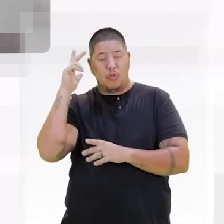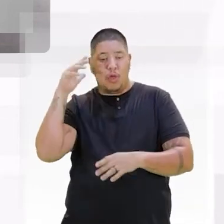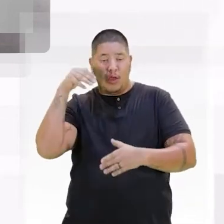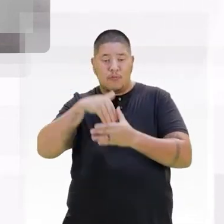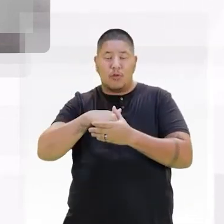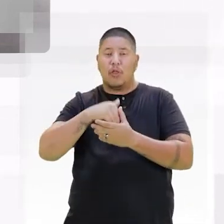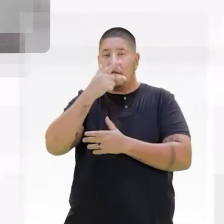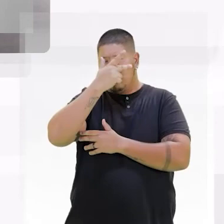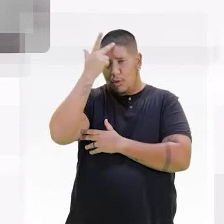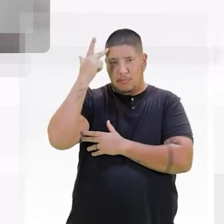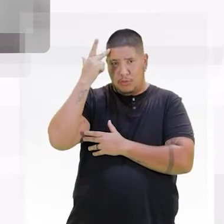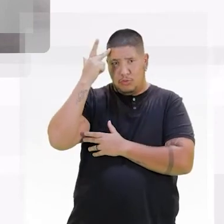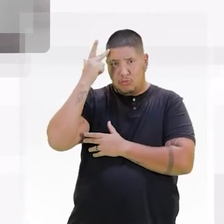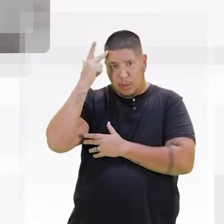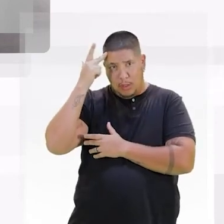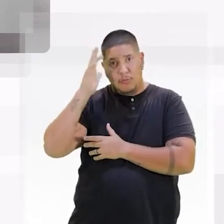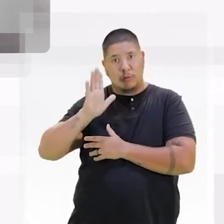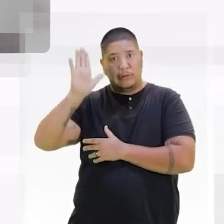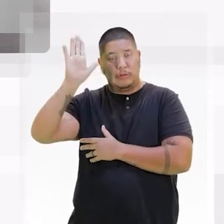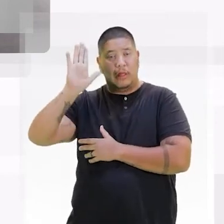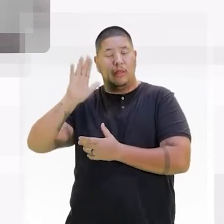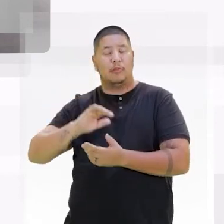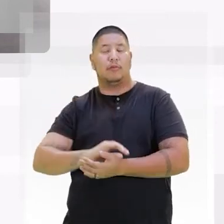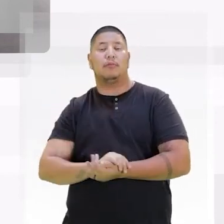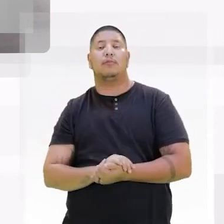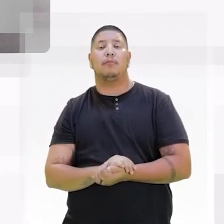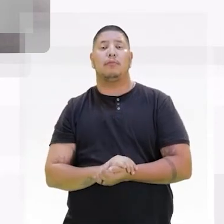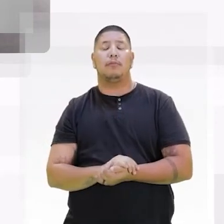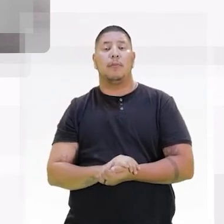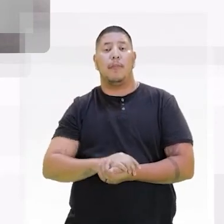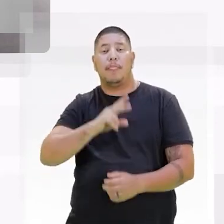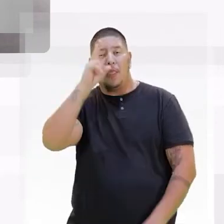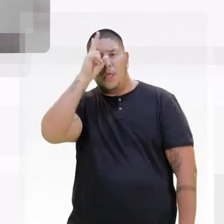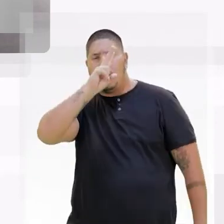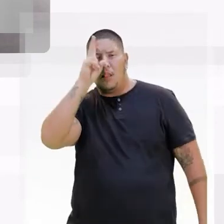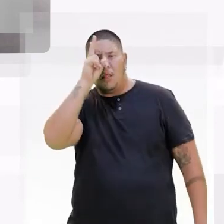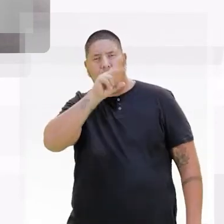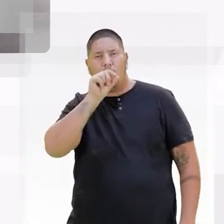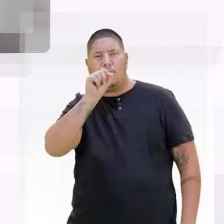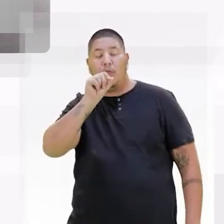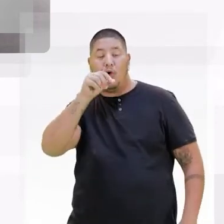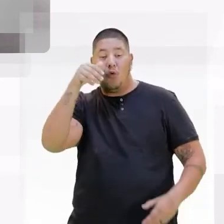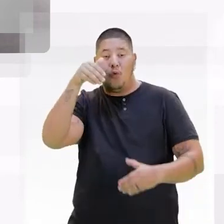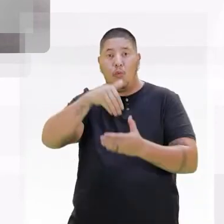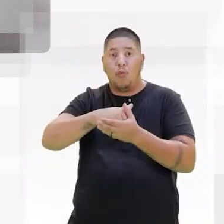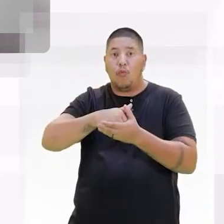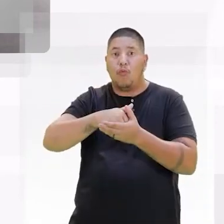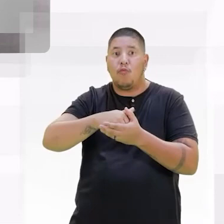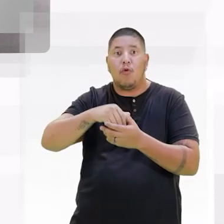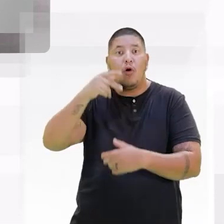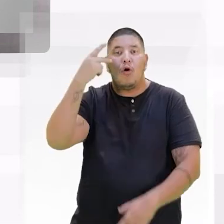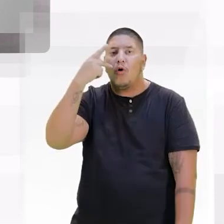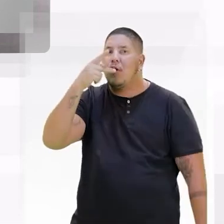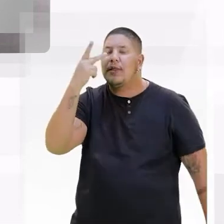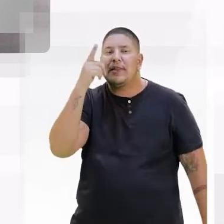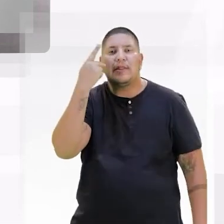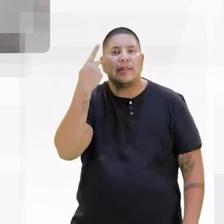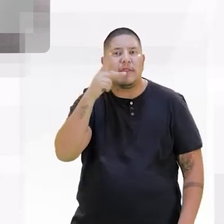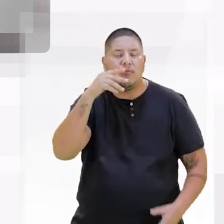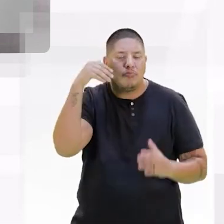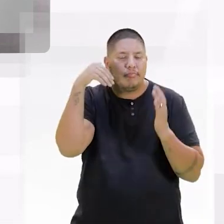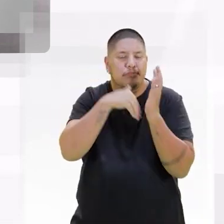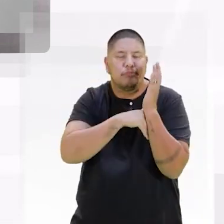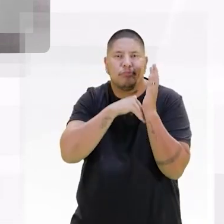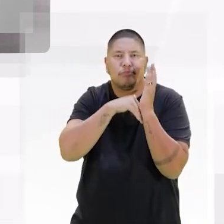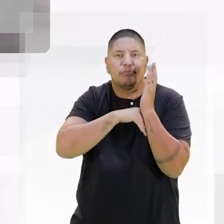votar em determinado candidato ou candidata. Lembre-se, o voto é direto e é secreto,